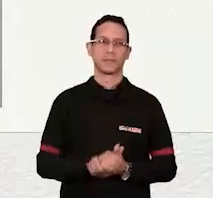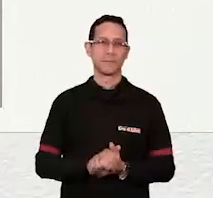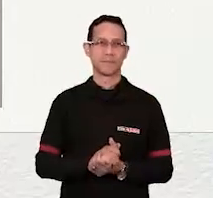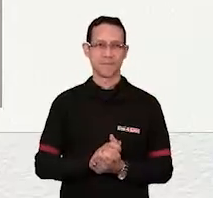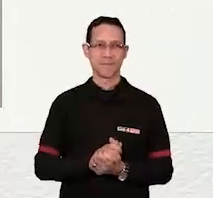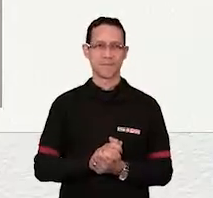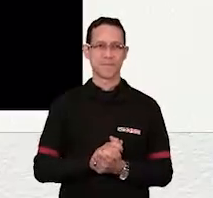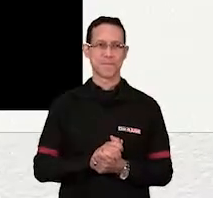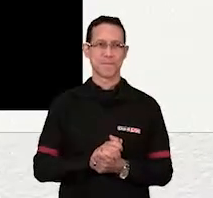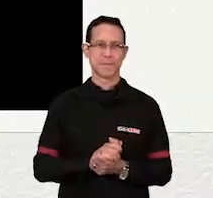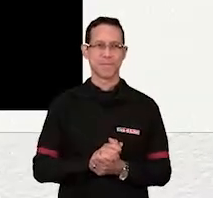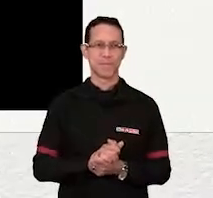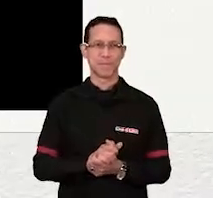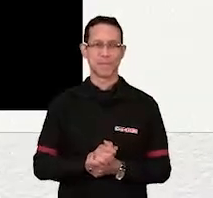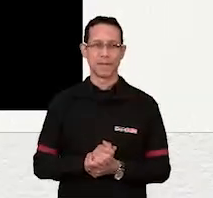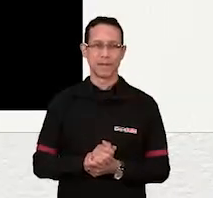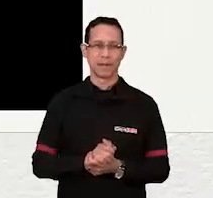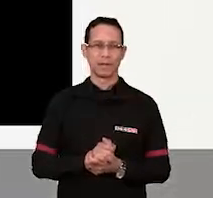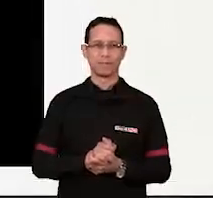Com certeza.